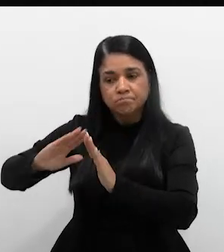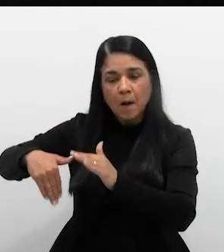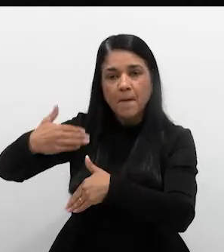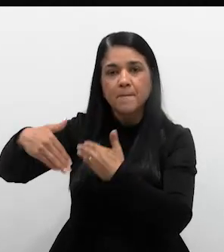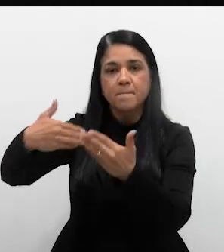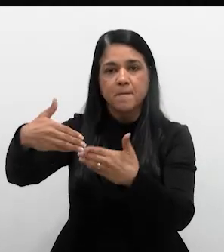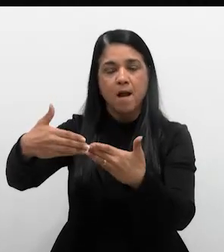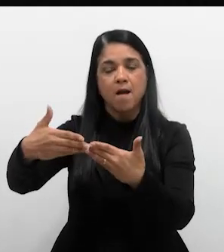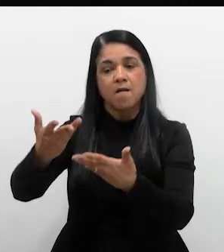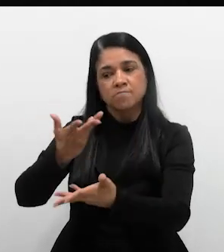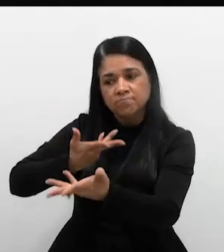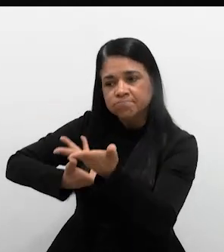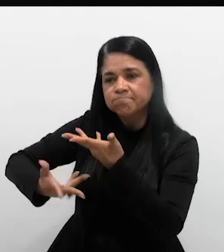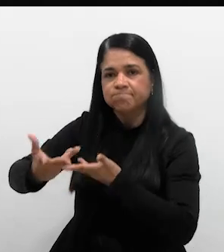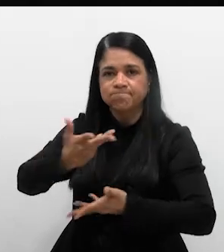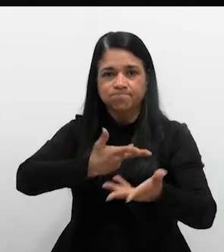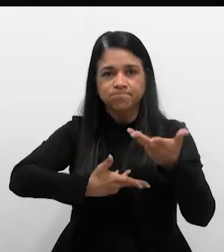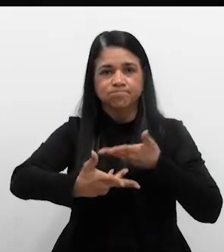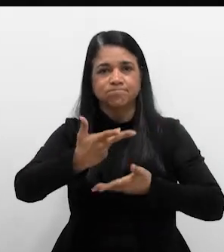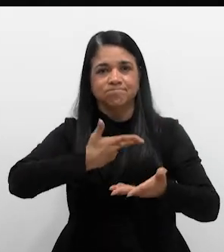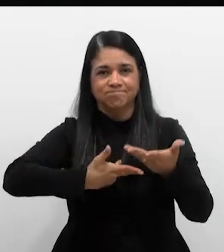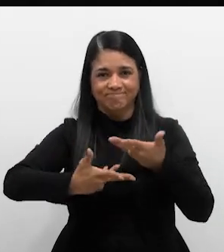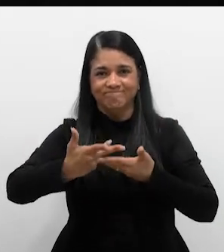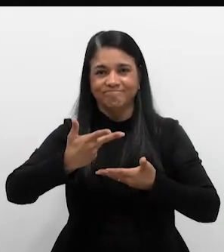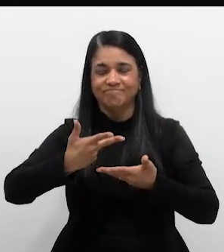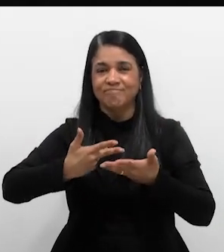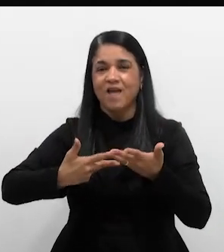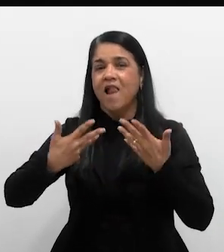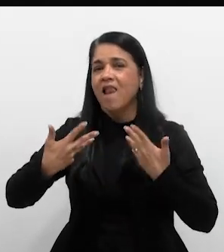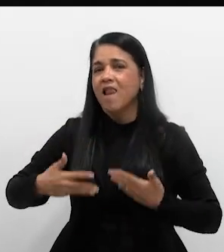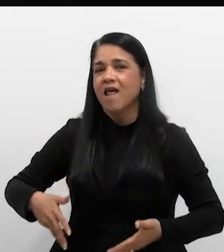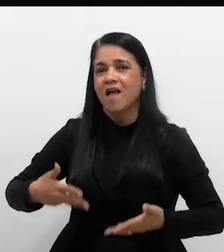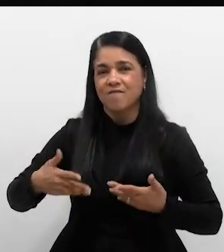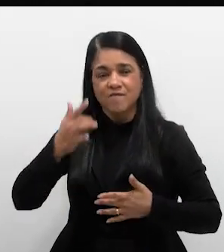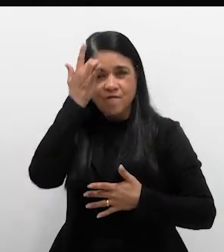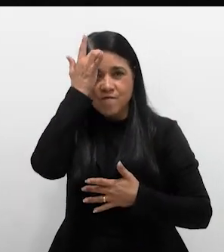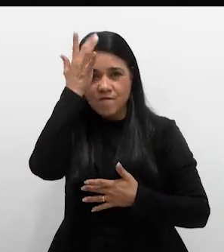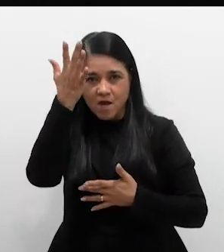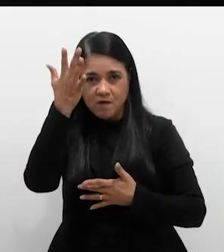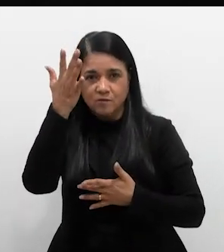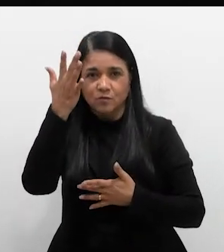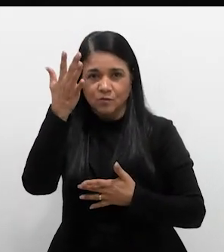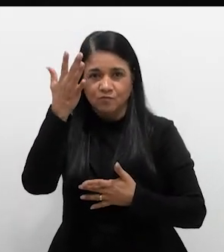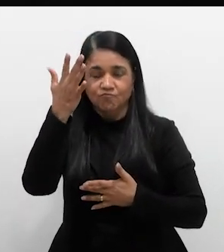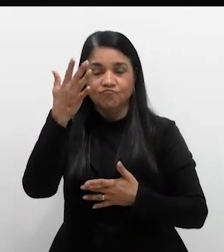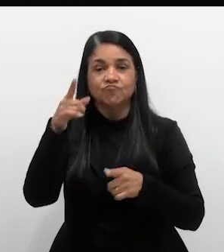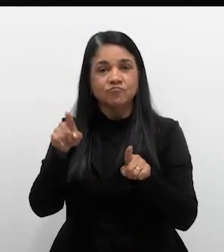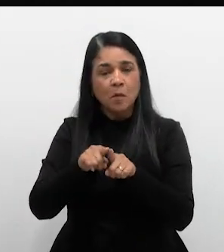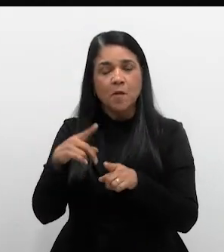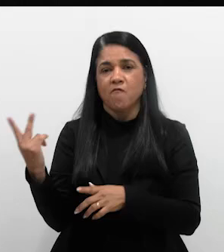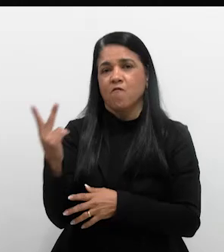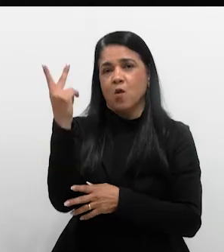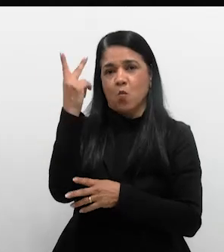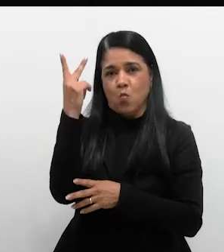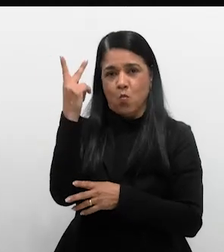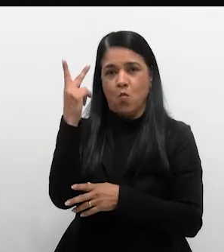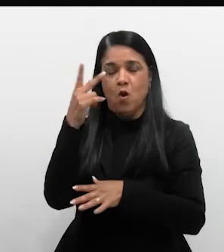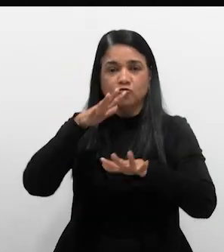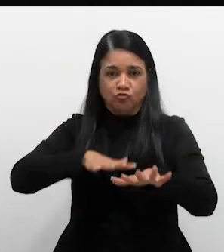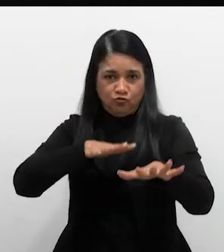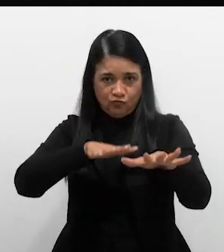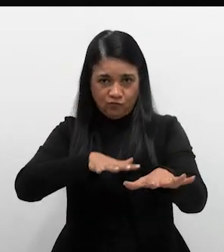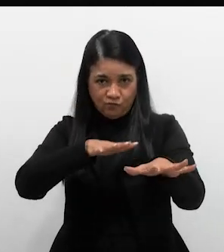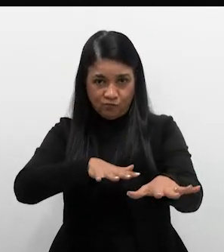processo, engrandecer o processo, partilhar ele, torna o processo mais agradável, mais fácil e, sobretudo, mais rico para o